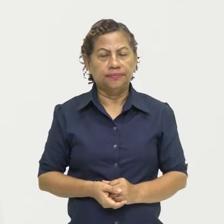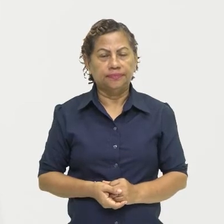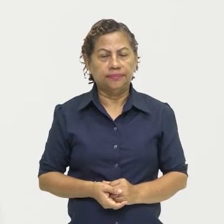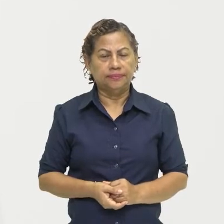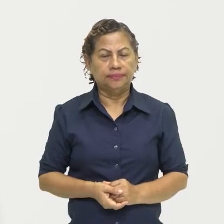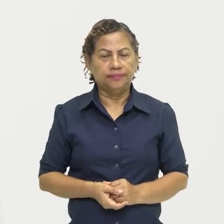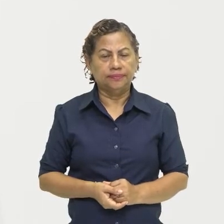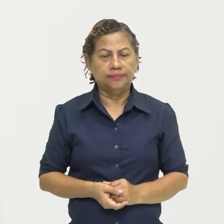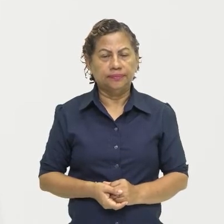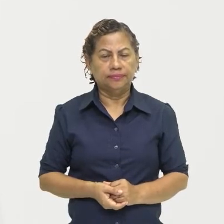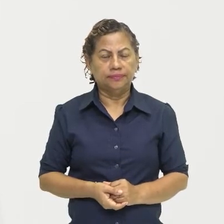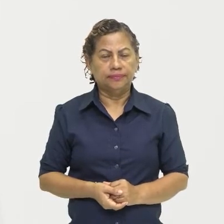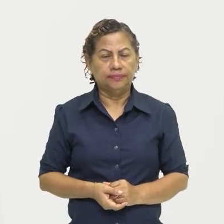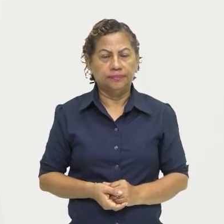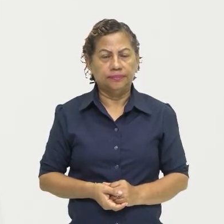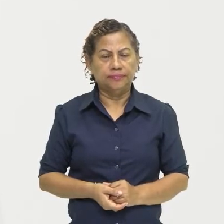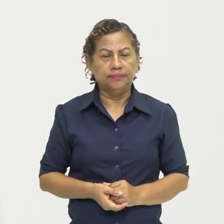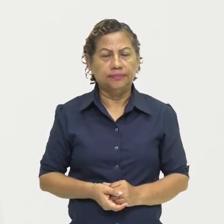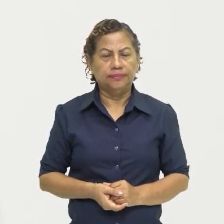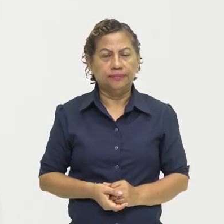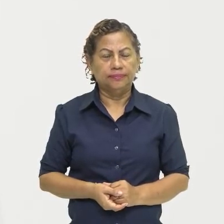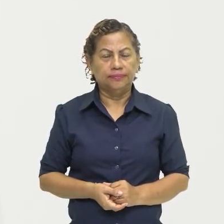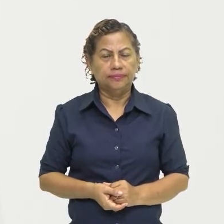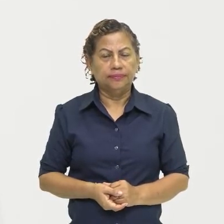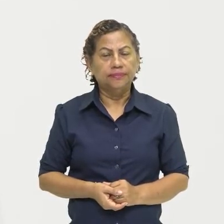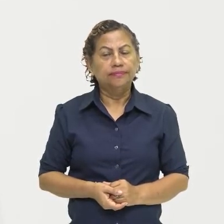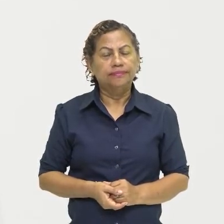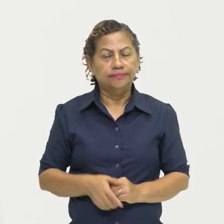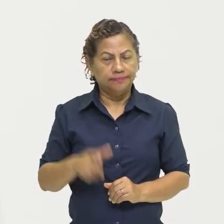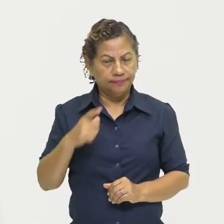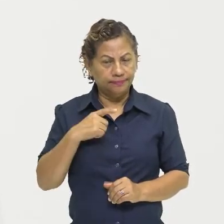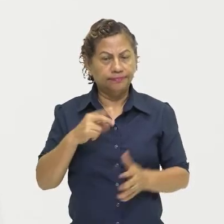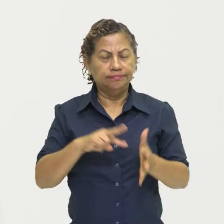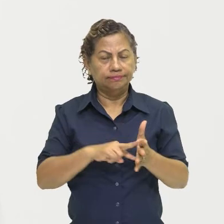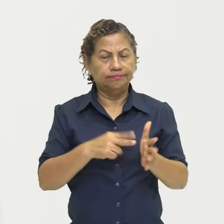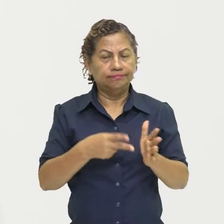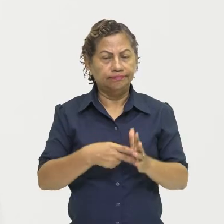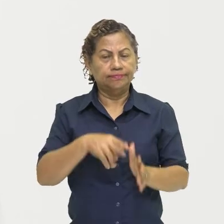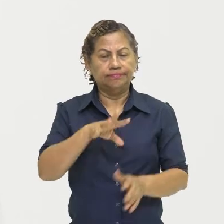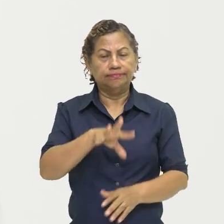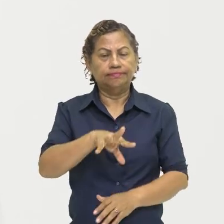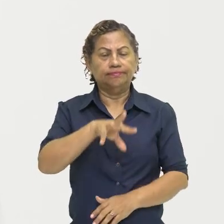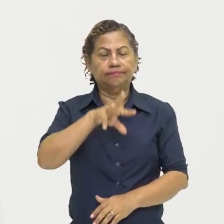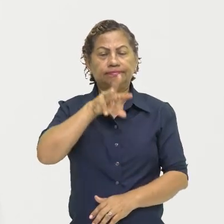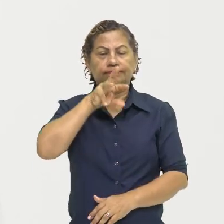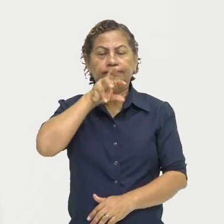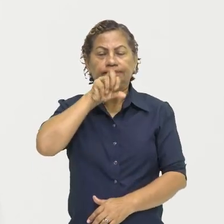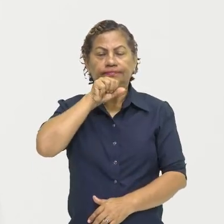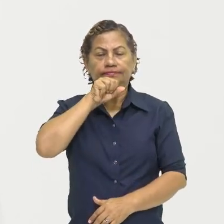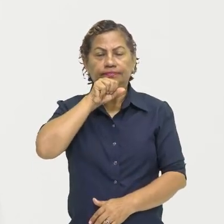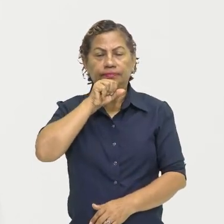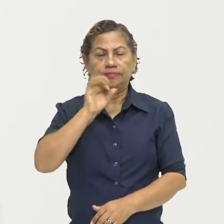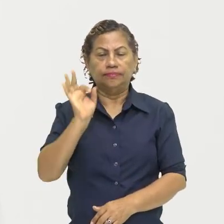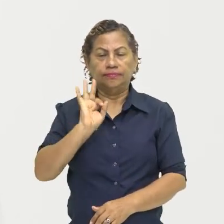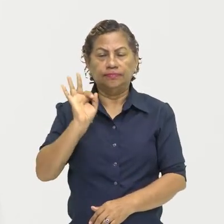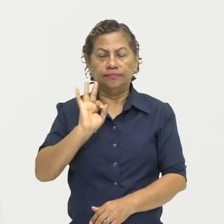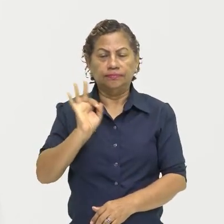também ele está com um sentido, né, de respirar e, no caso, ele não pede a